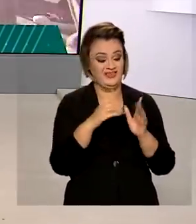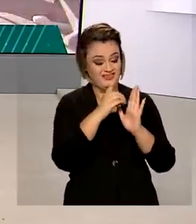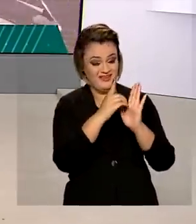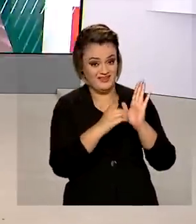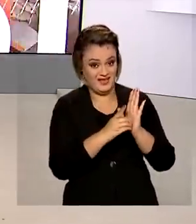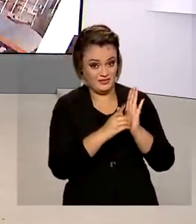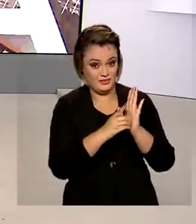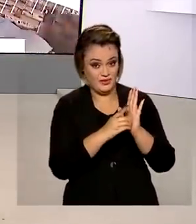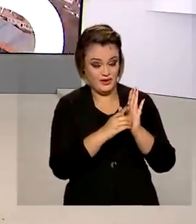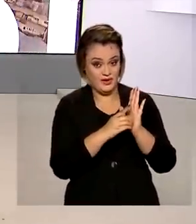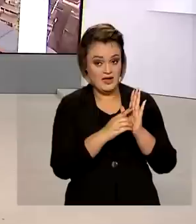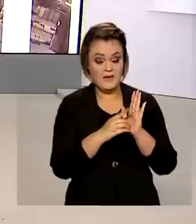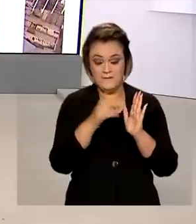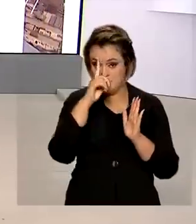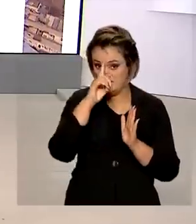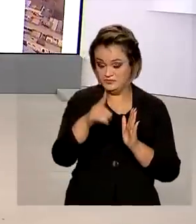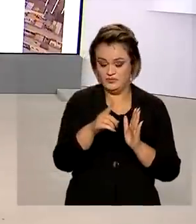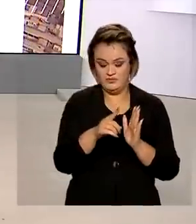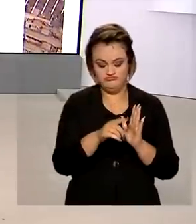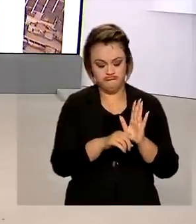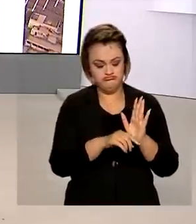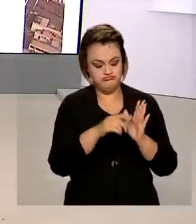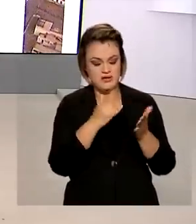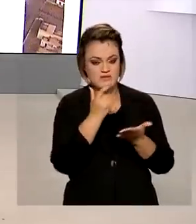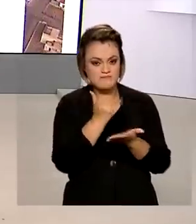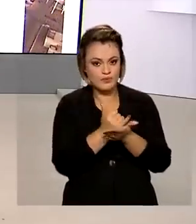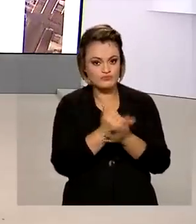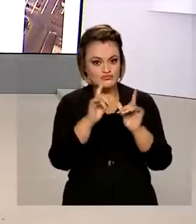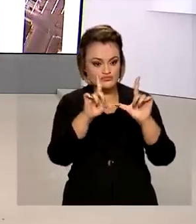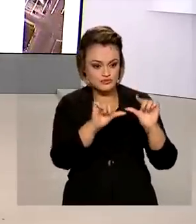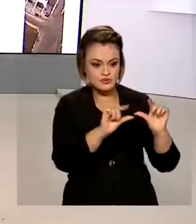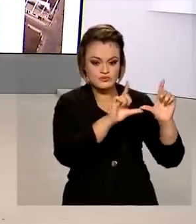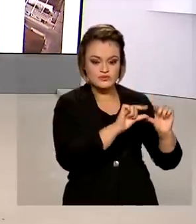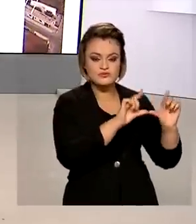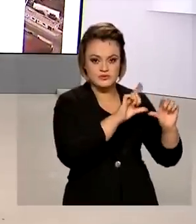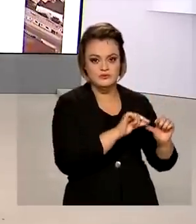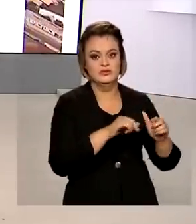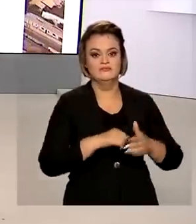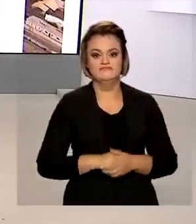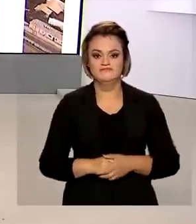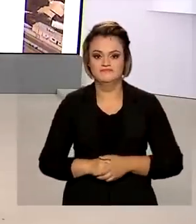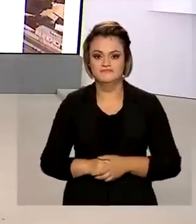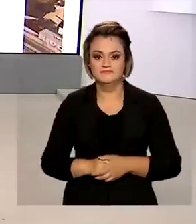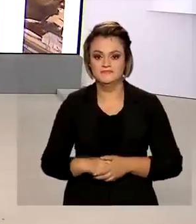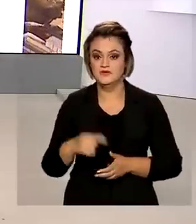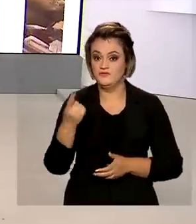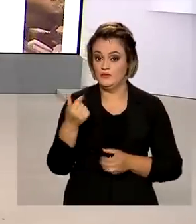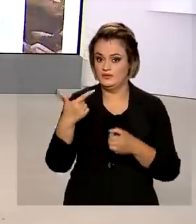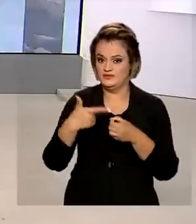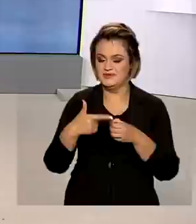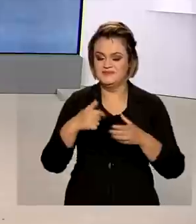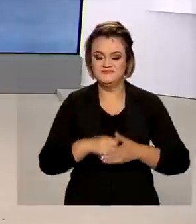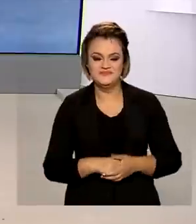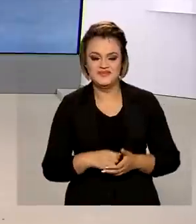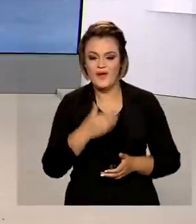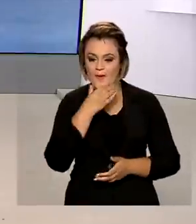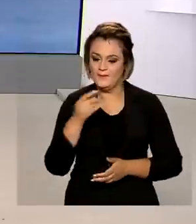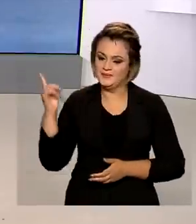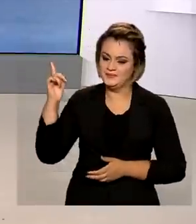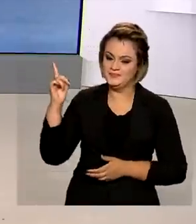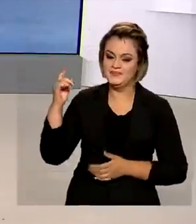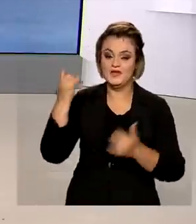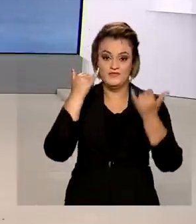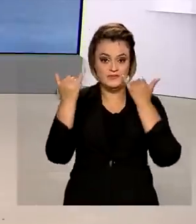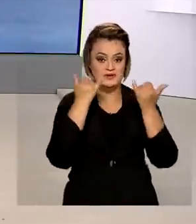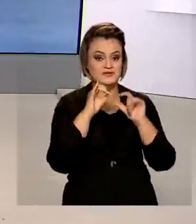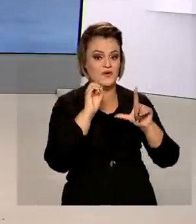preços, diante da redução de tributos, também sejam informados aos consumidores. Glauco de Queiroz traz as informações